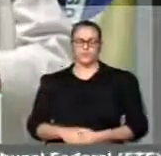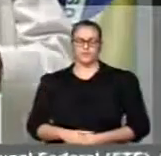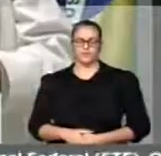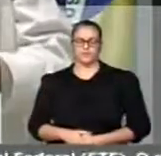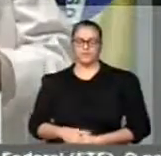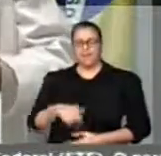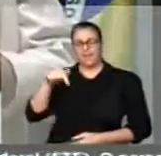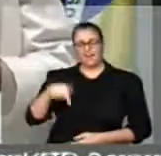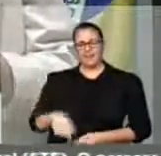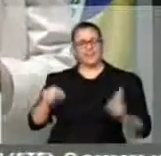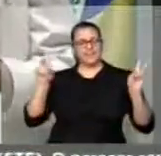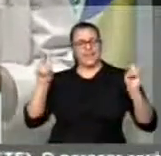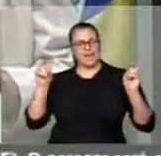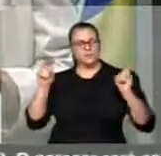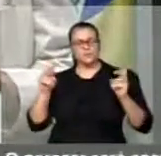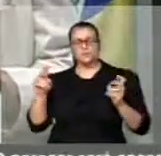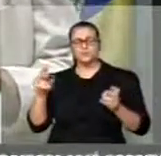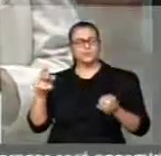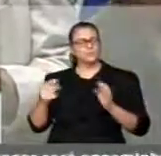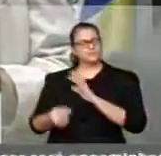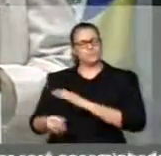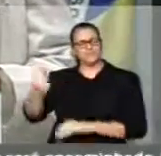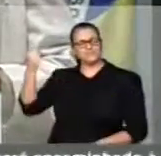que começou no Mensalão.